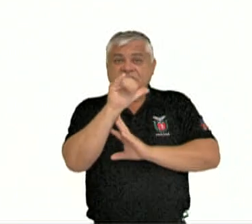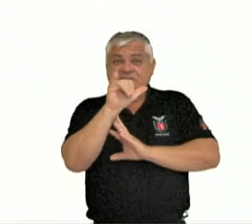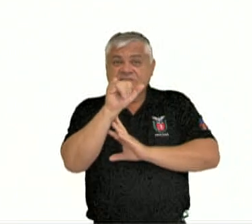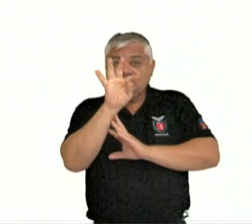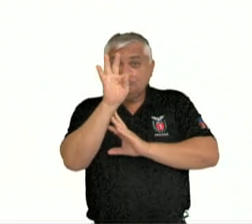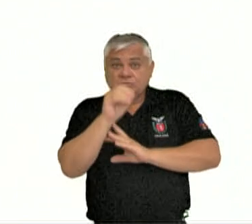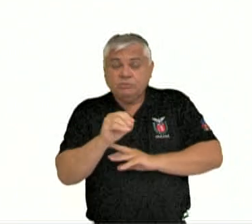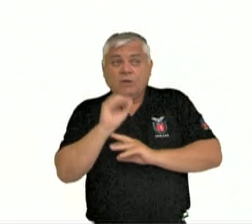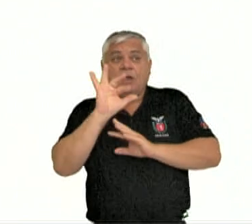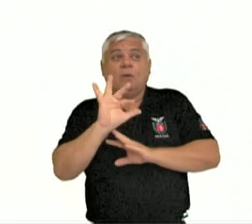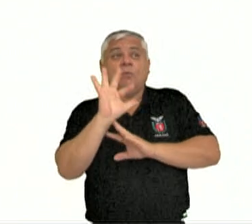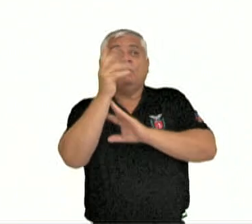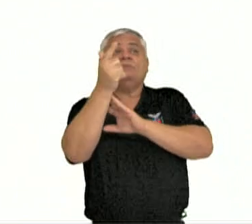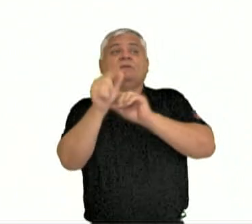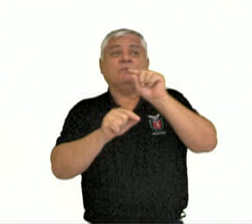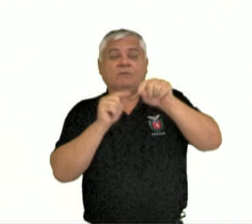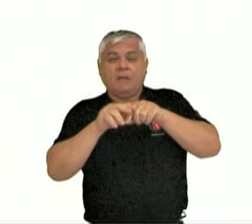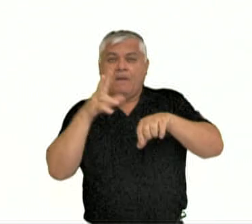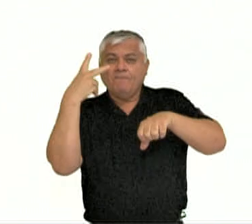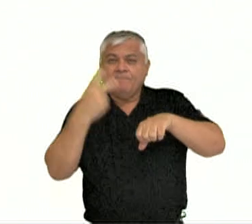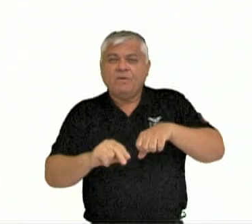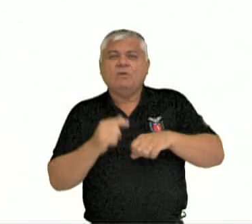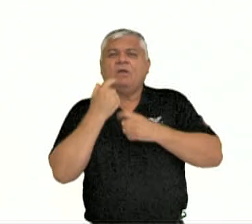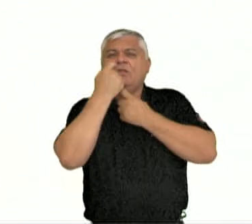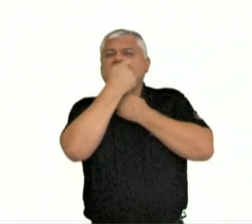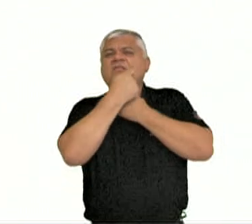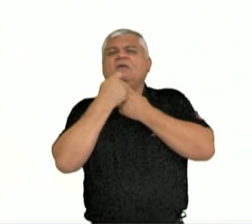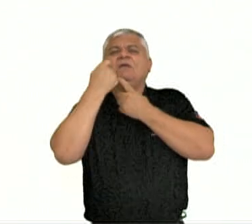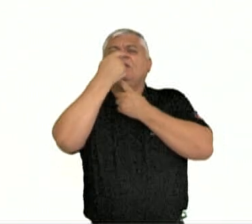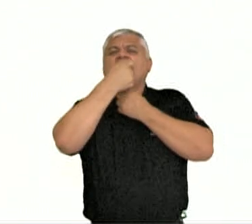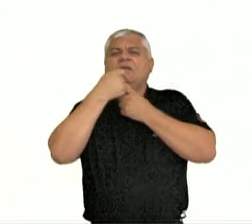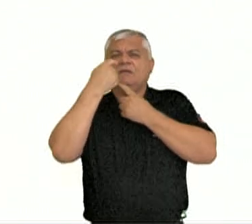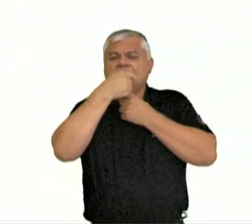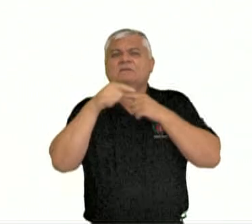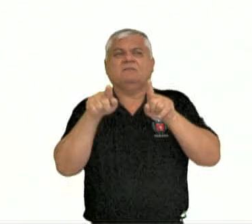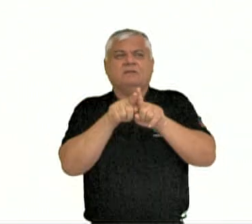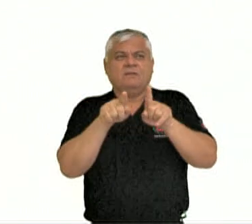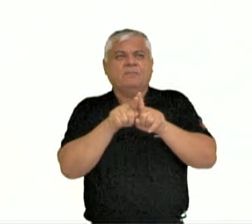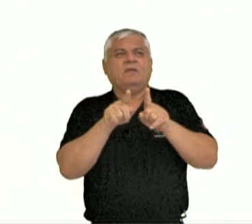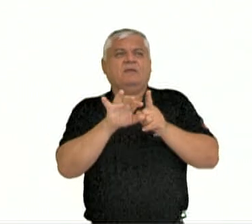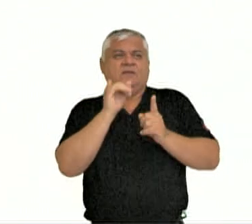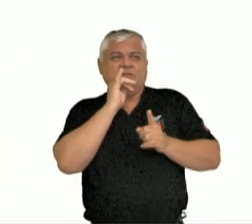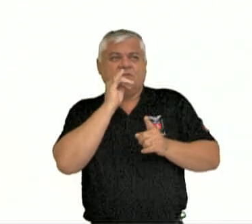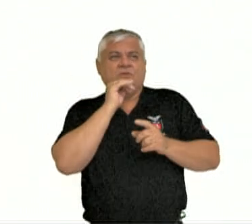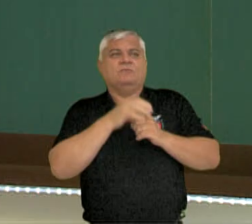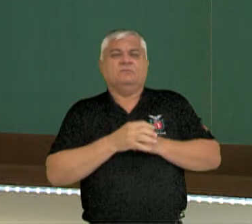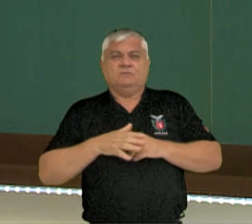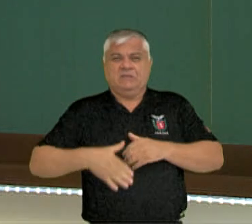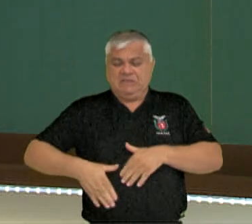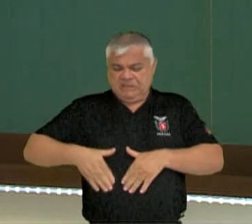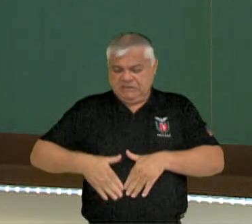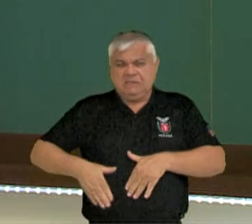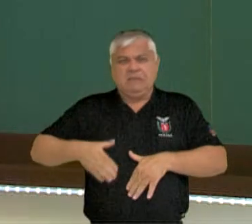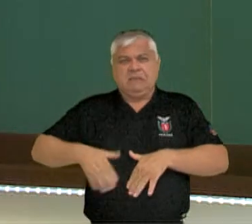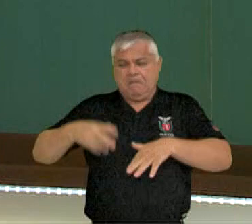acaba ocasionando então lesões na mucosa do colo ou do seco, né, na região intestinal.